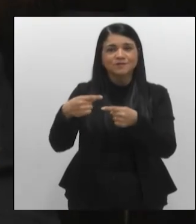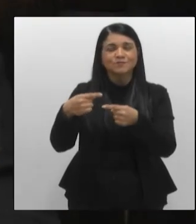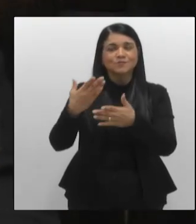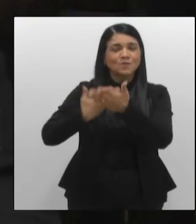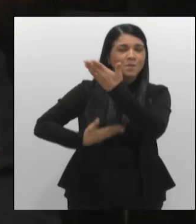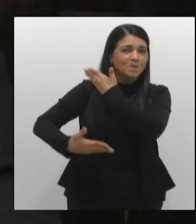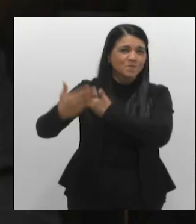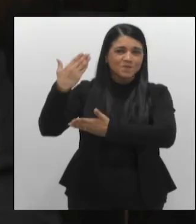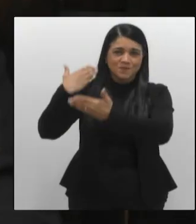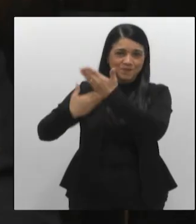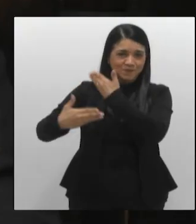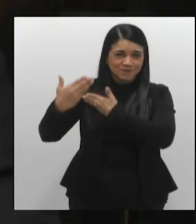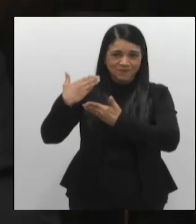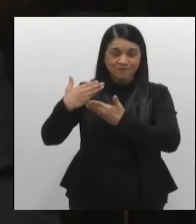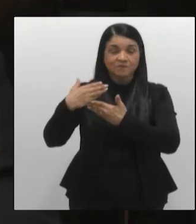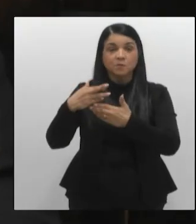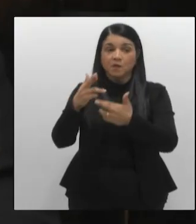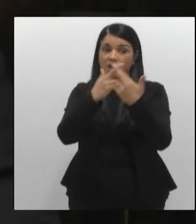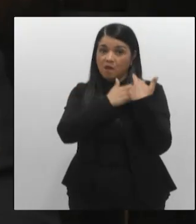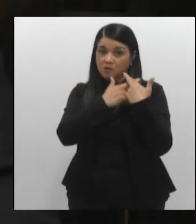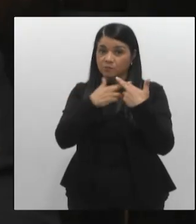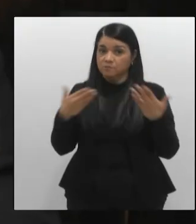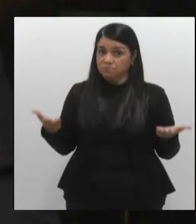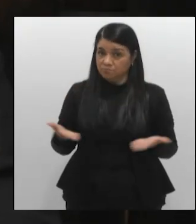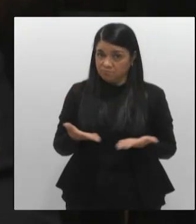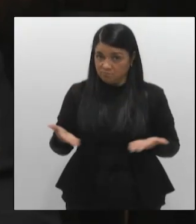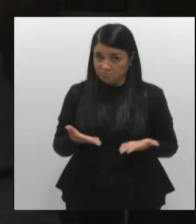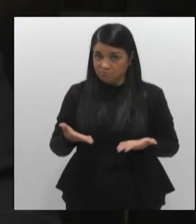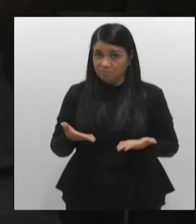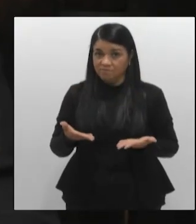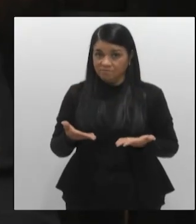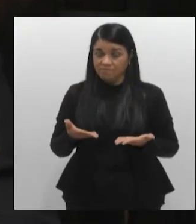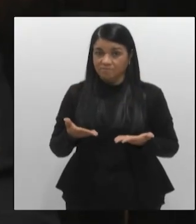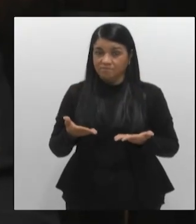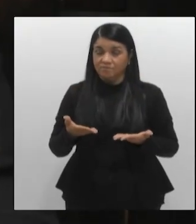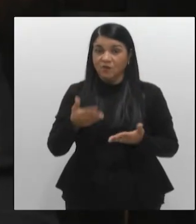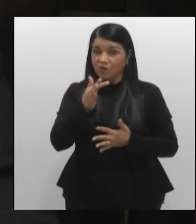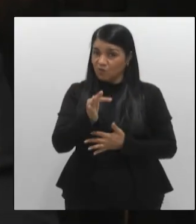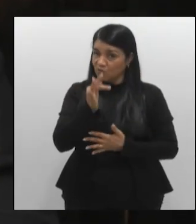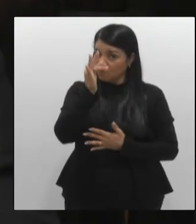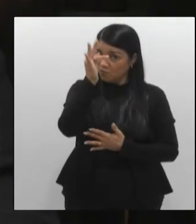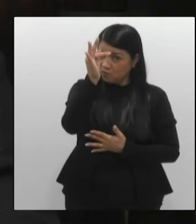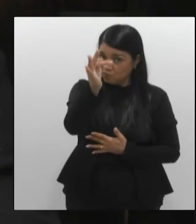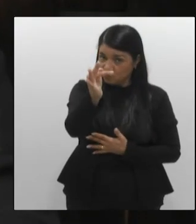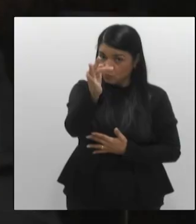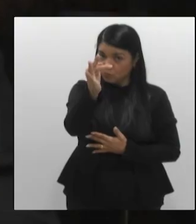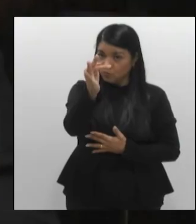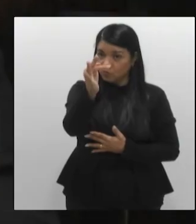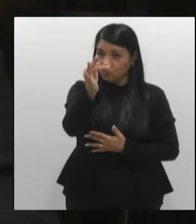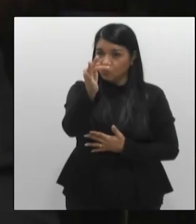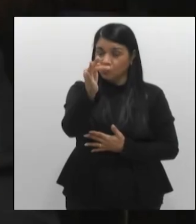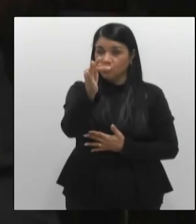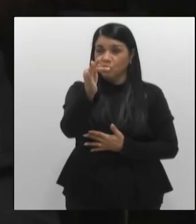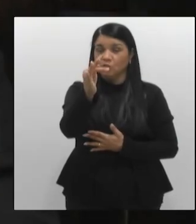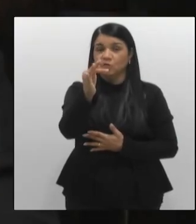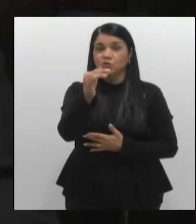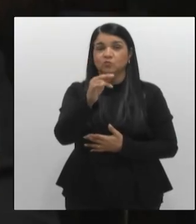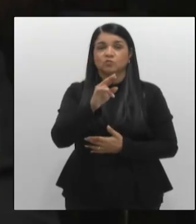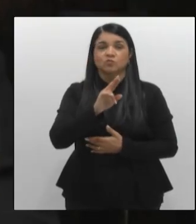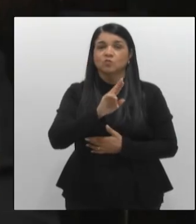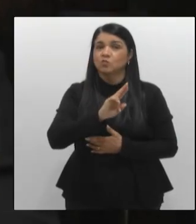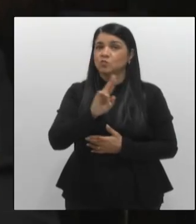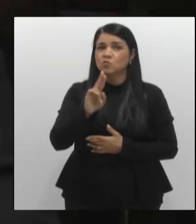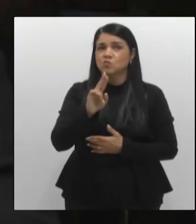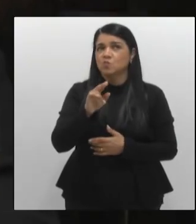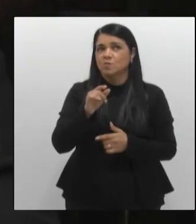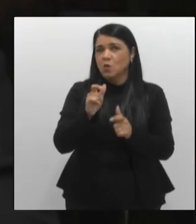passado, mas também somos responsáveis pelo presente e construtores do futuro, não só no nome dos logradores dessa